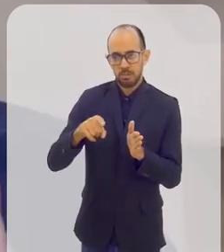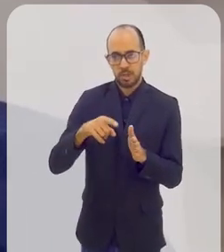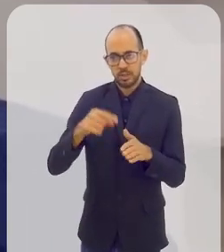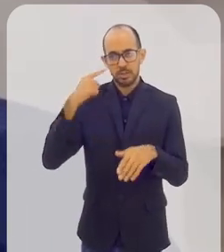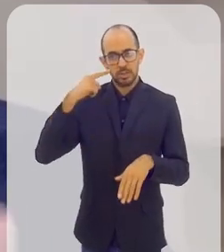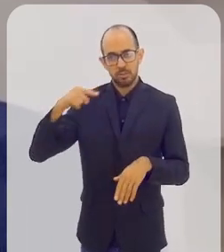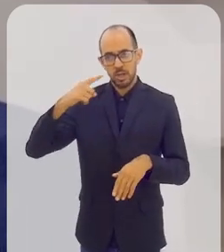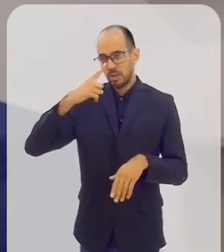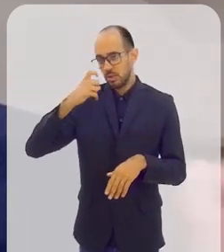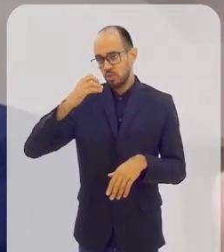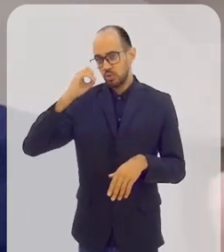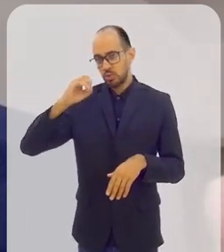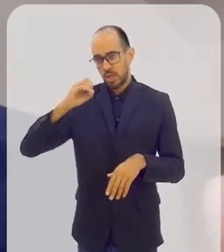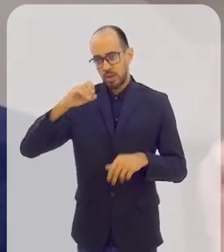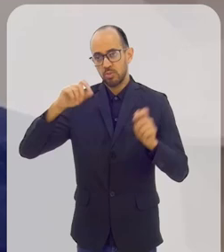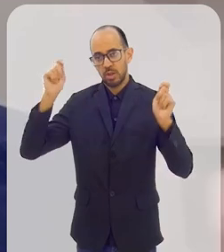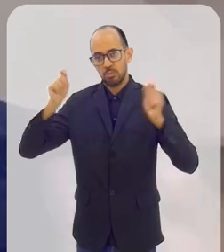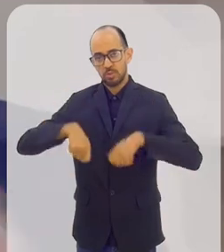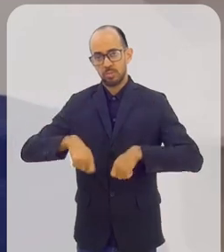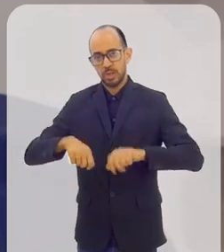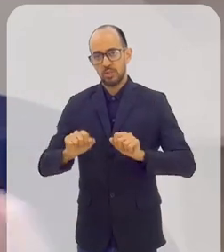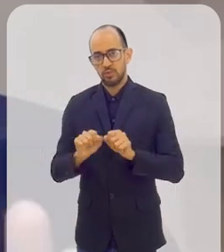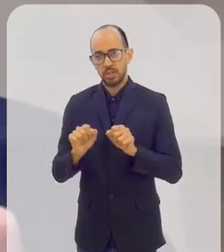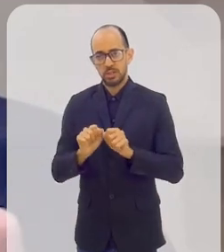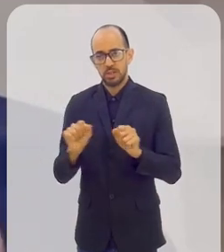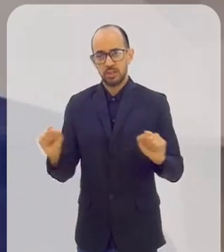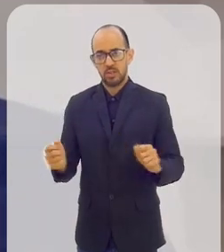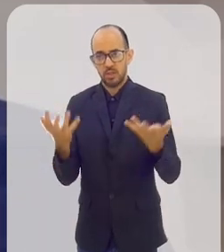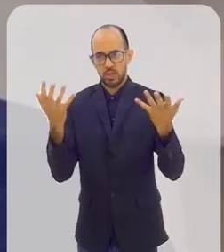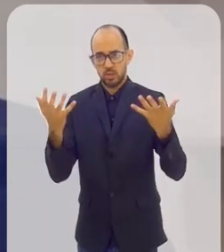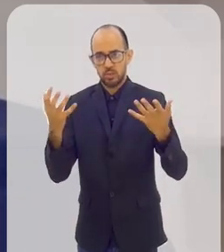Zero tem a possibilidade de fazer um evento. E esse evento